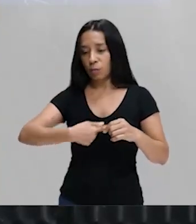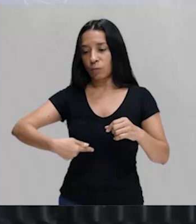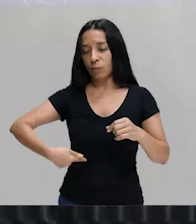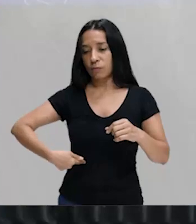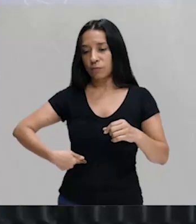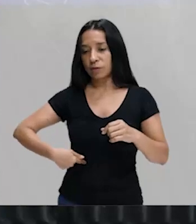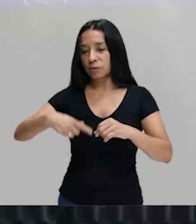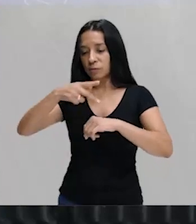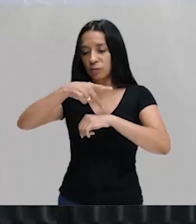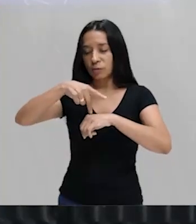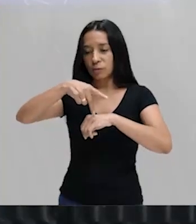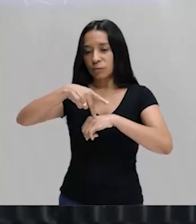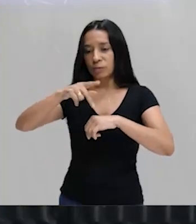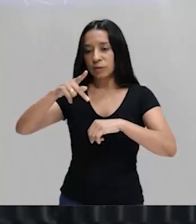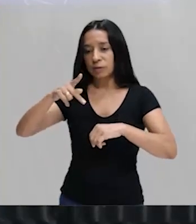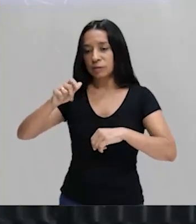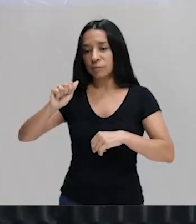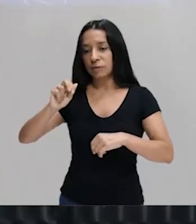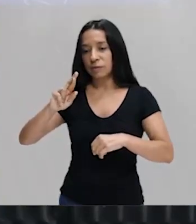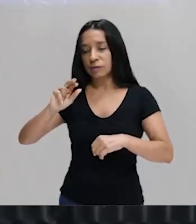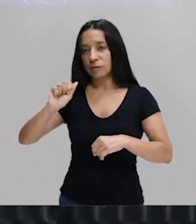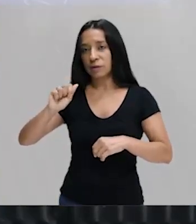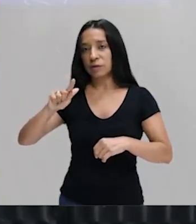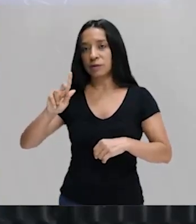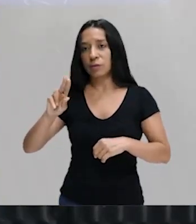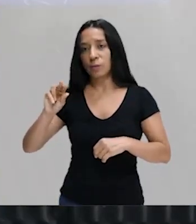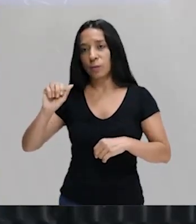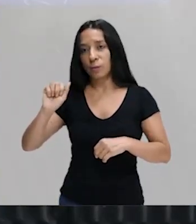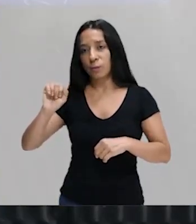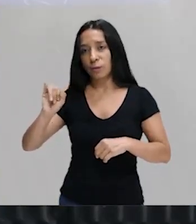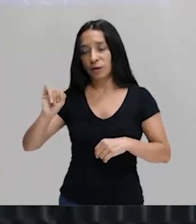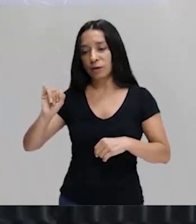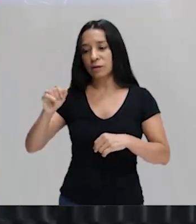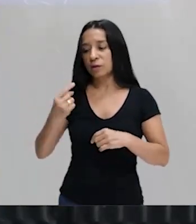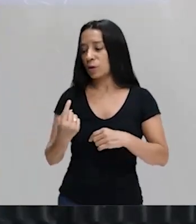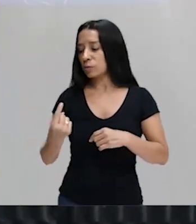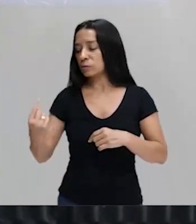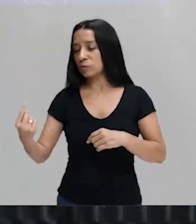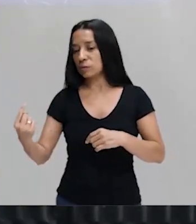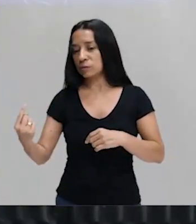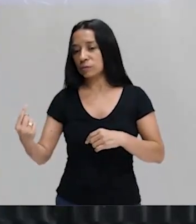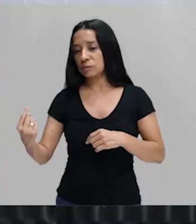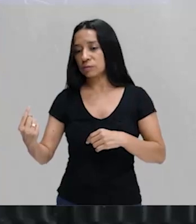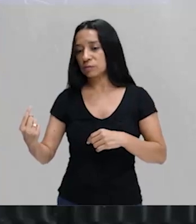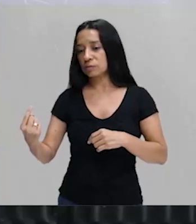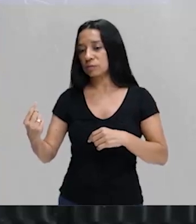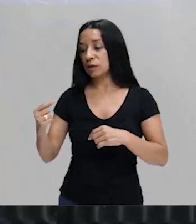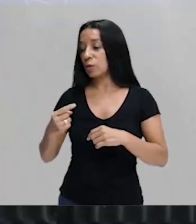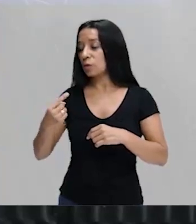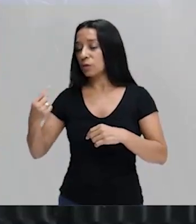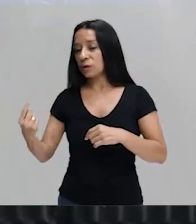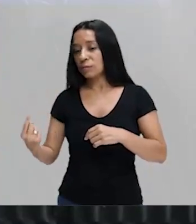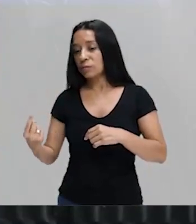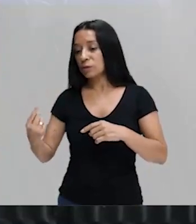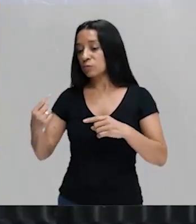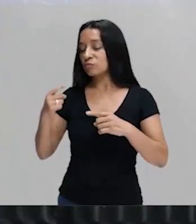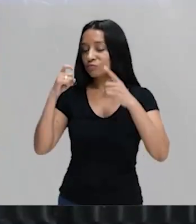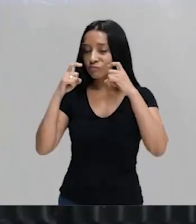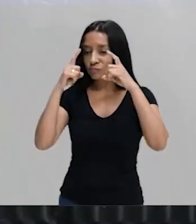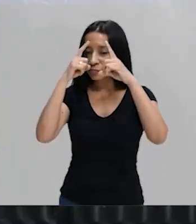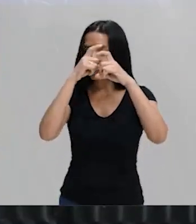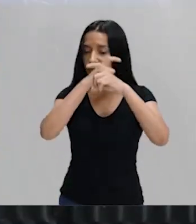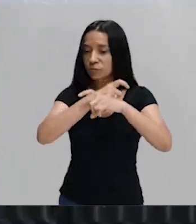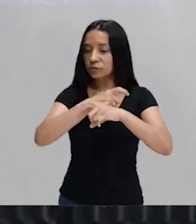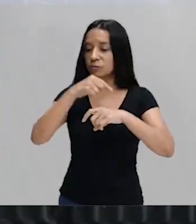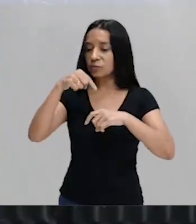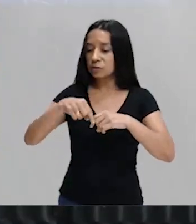isolado. E com esse isolamento ele havia dificultado o comércio na Bacia do Prata. Por conta disso, o governo